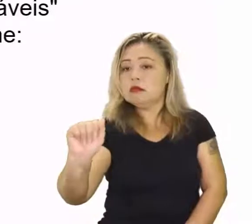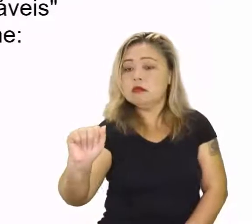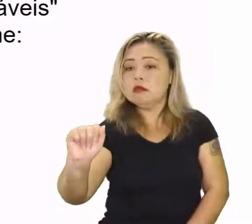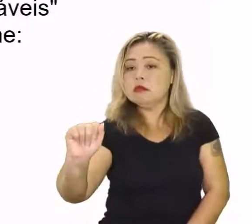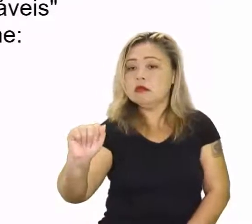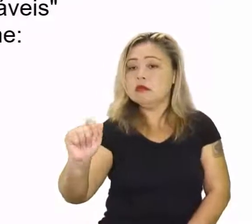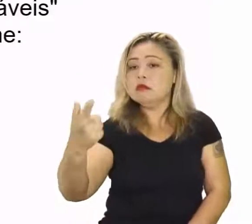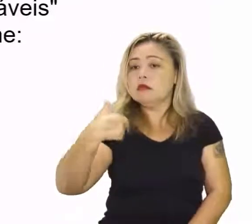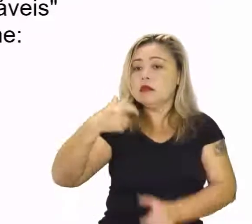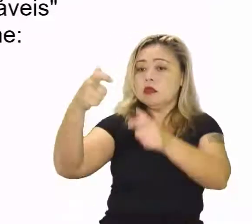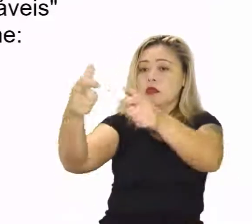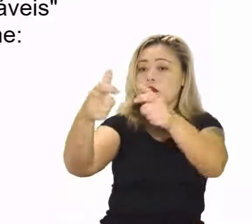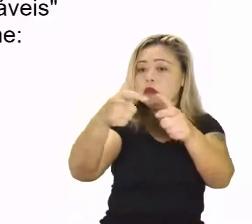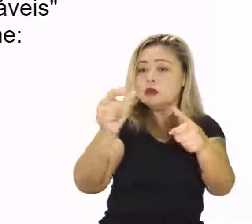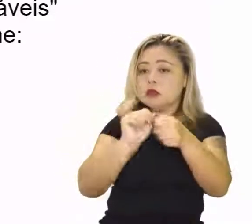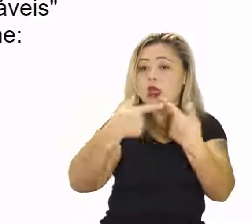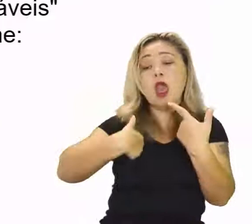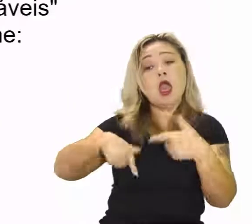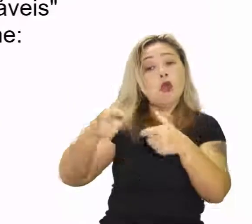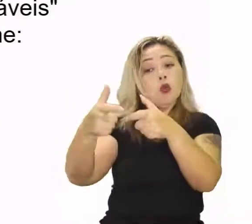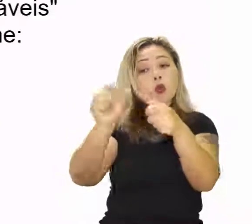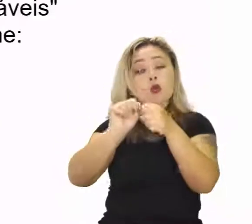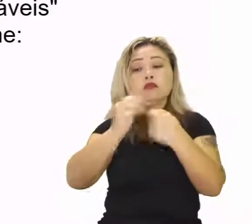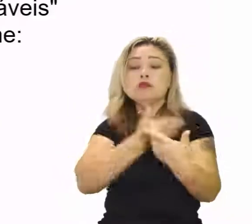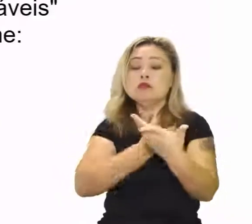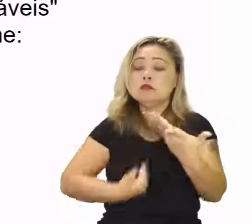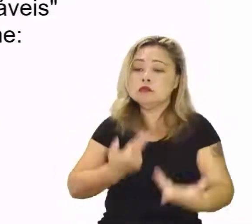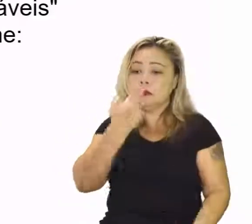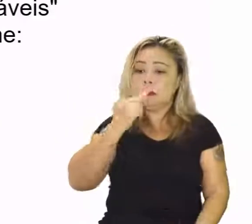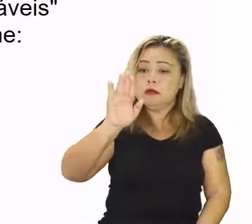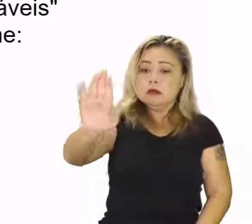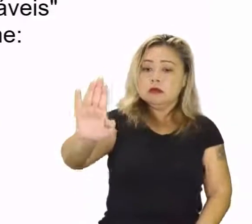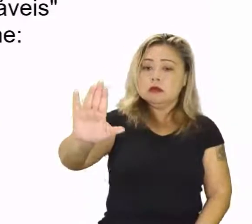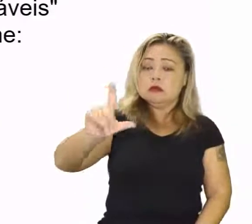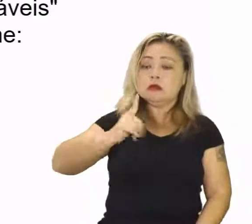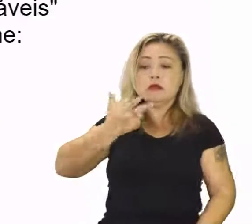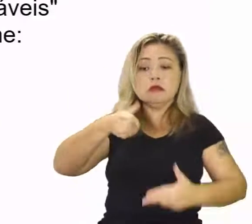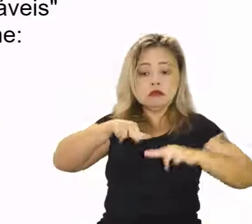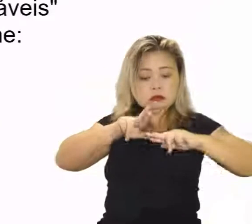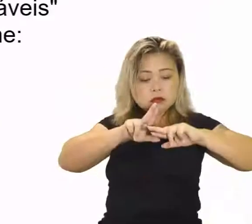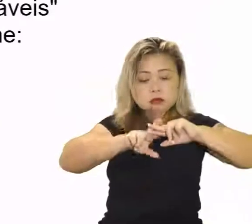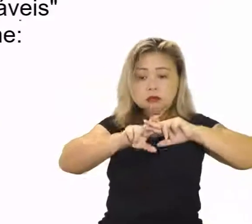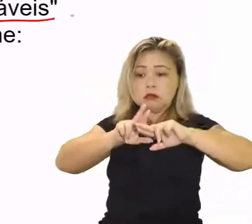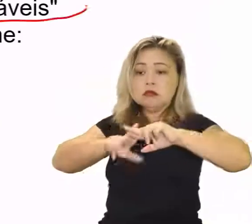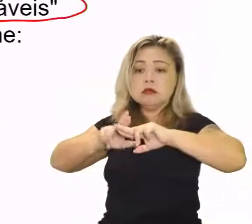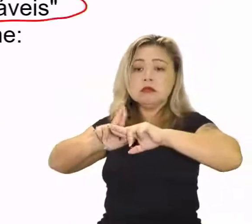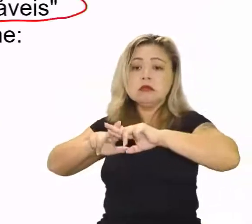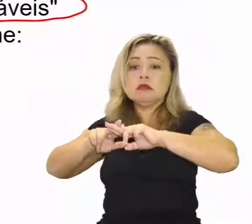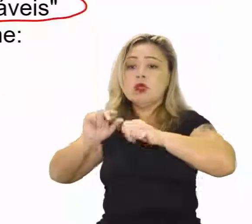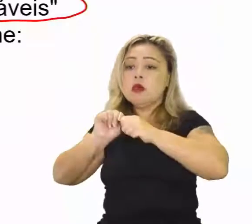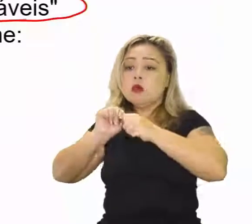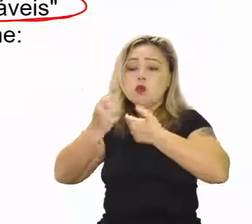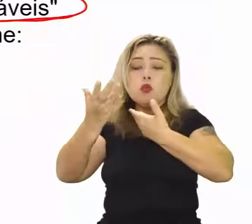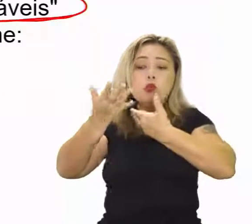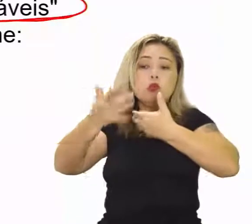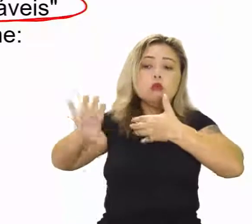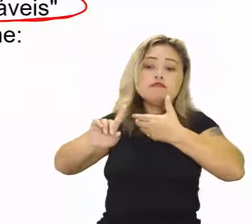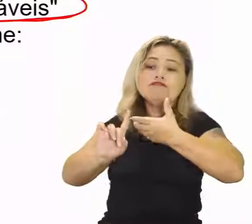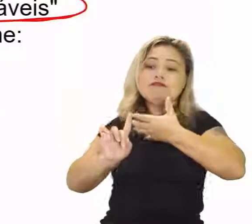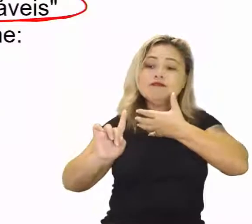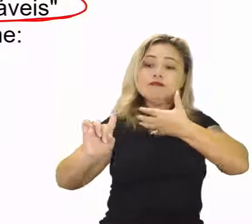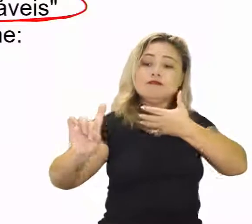onde o governo nazista aprisionavam os indesejáveis do